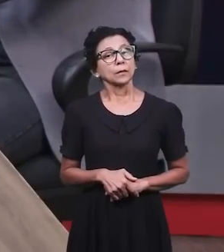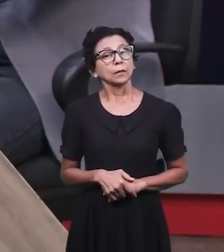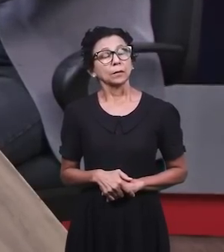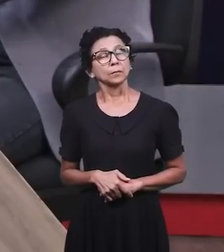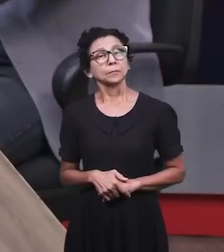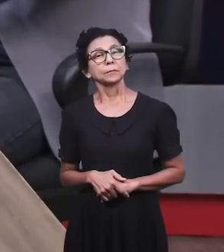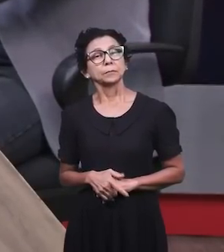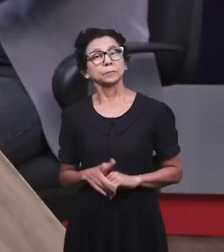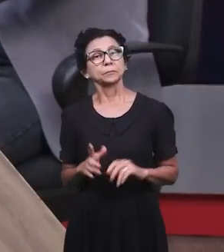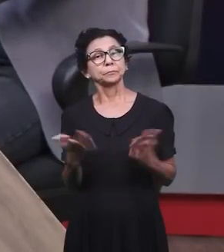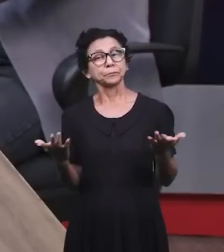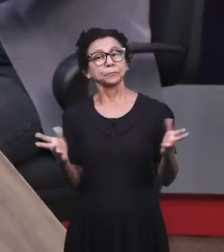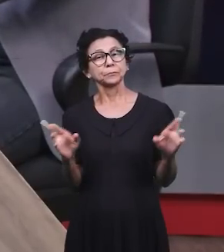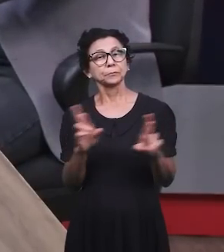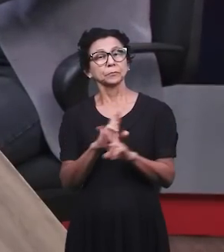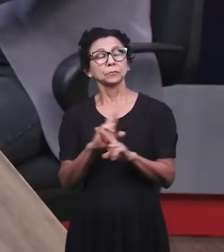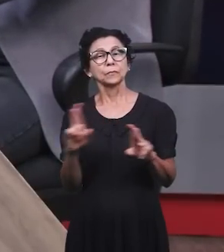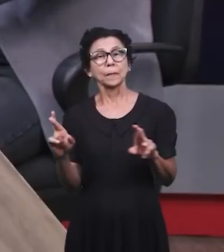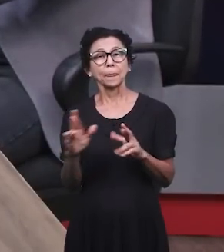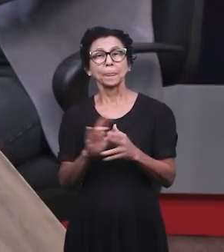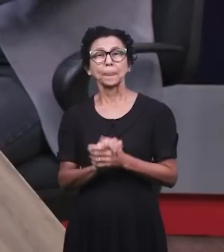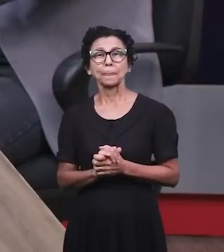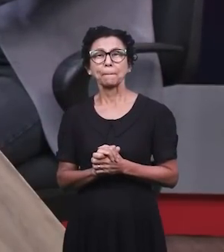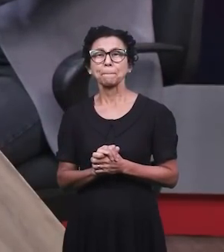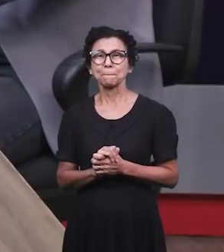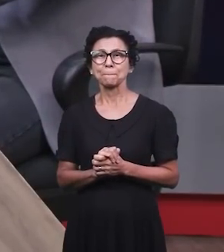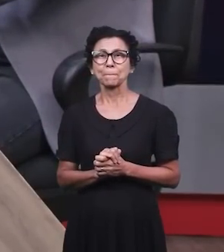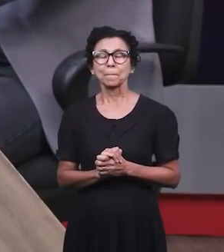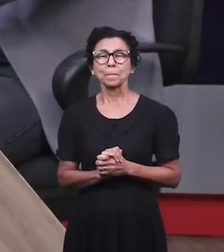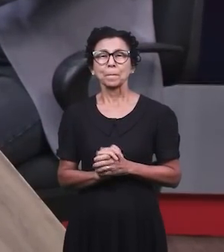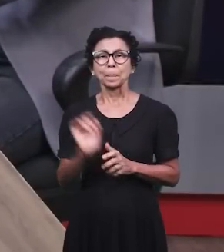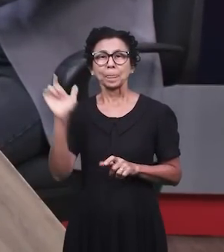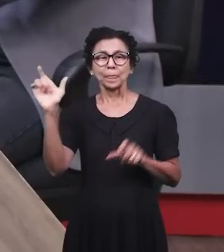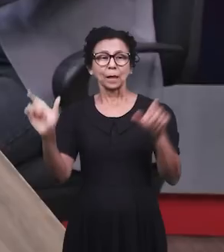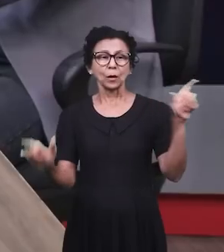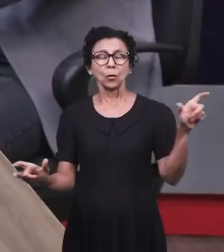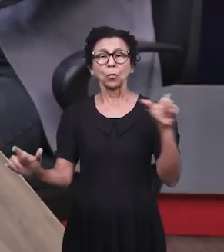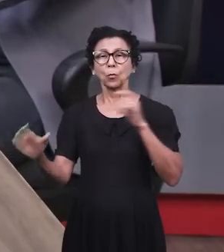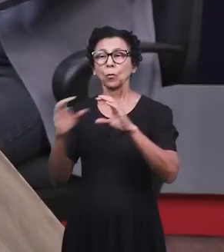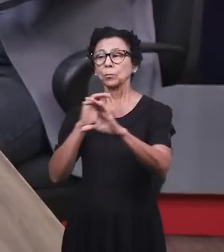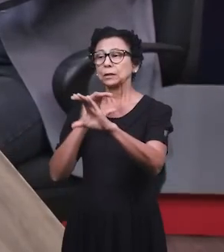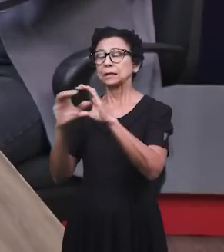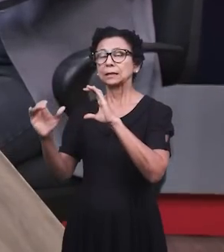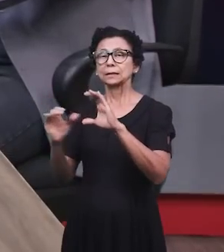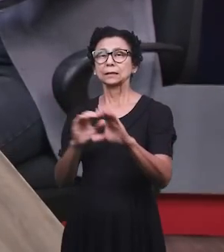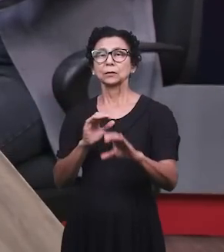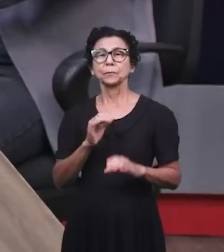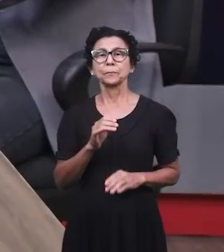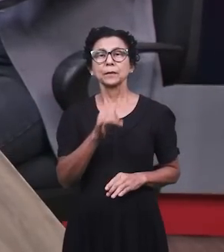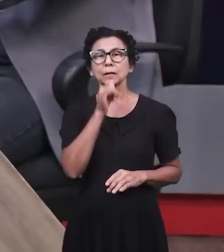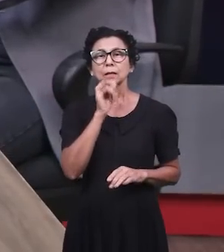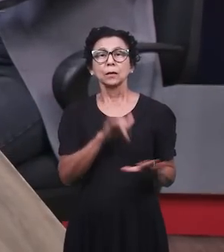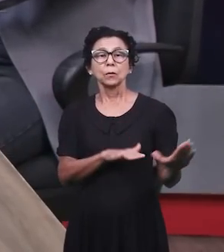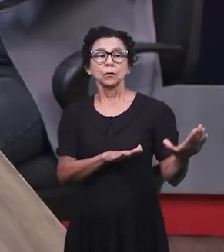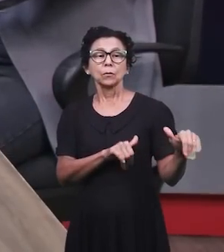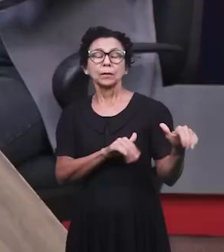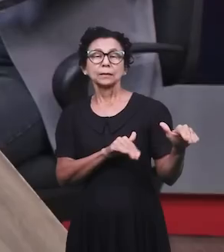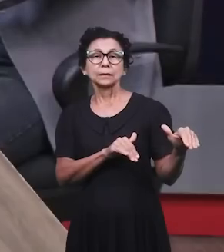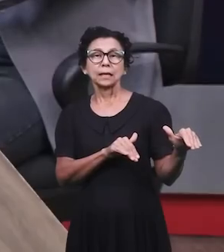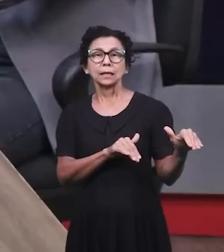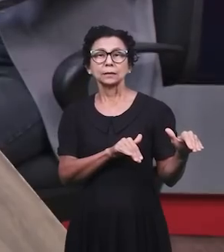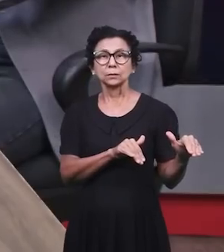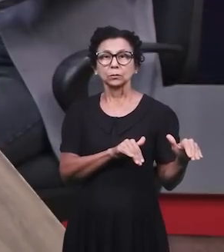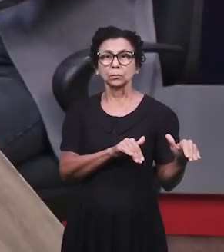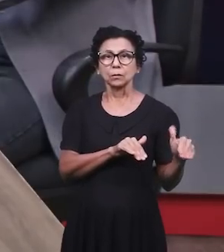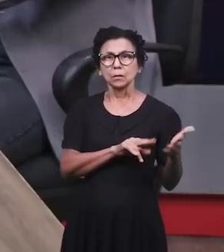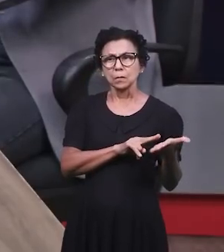geralmente associada à necessidade de transmitir uma mensagem, por exemplo, de um exército a